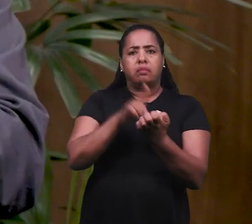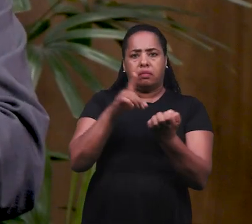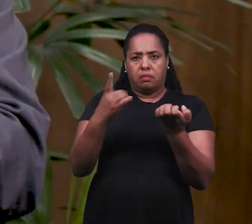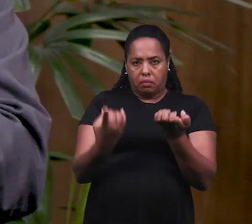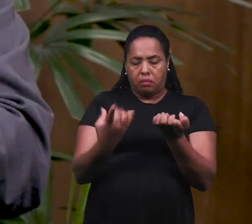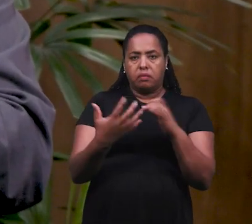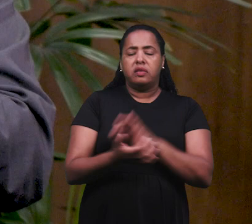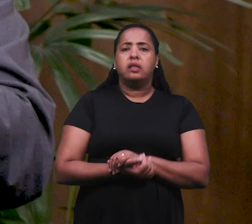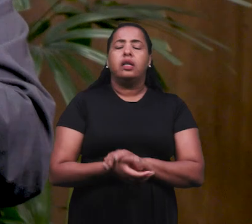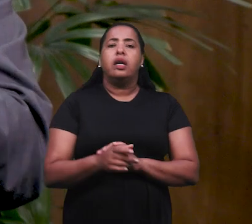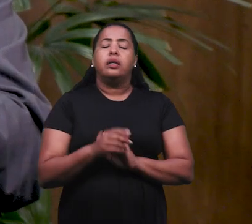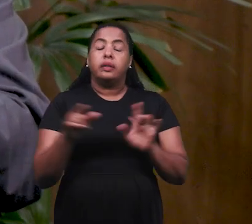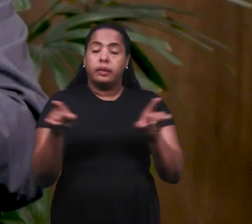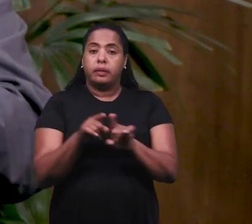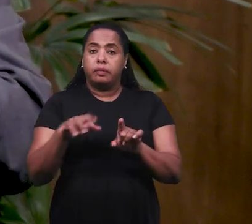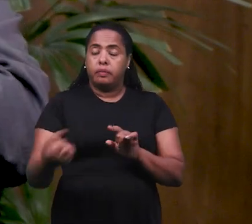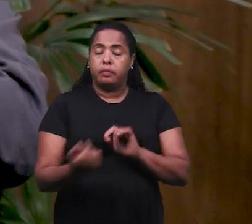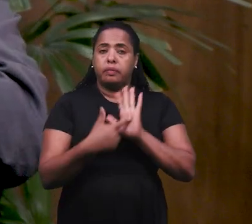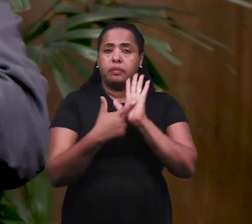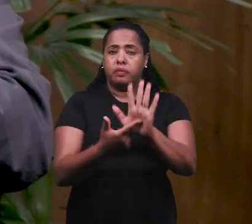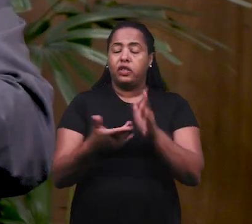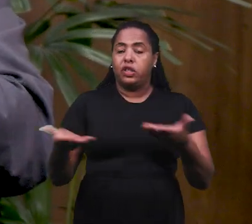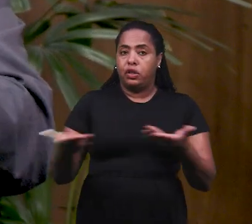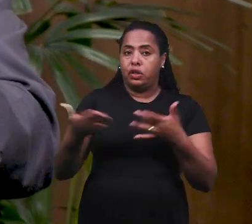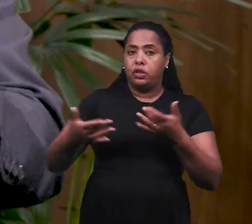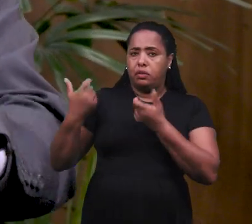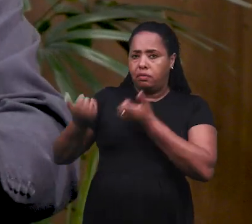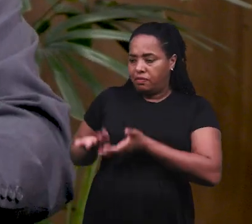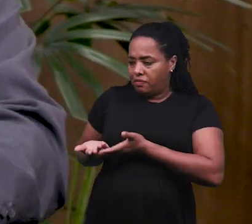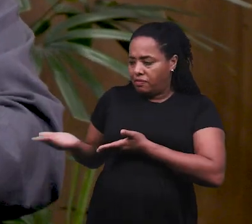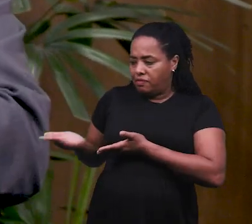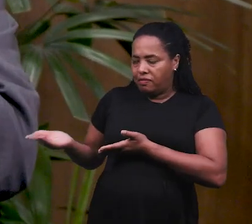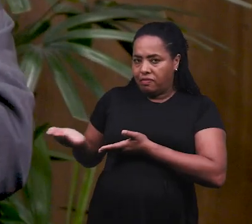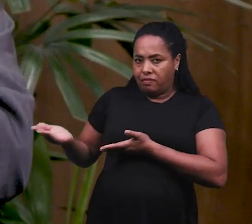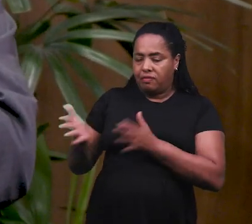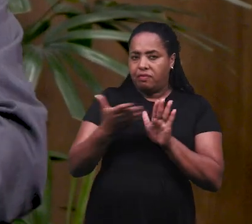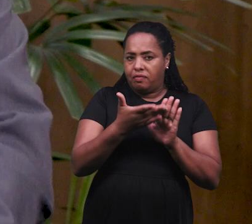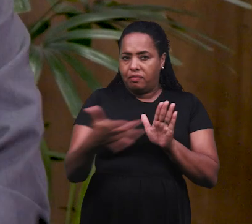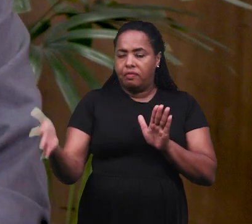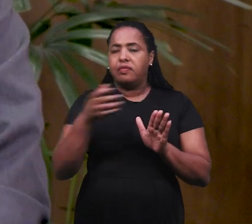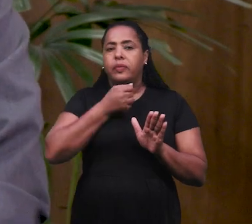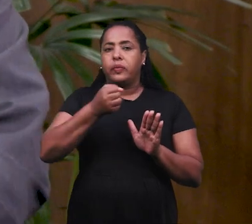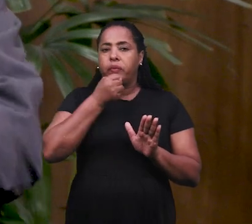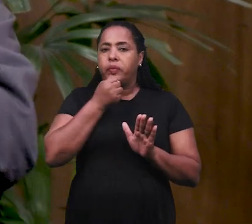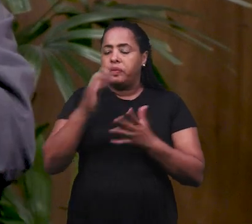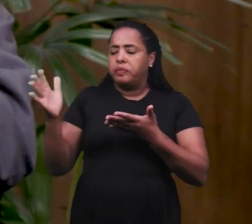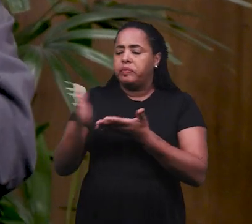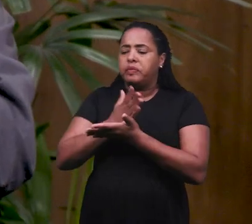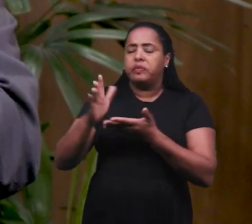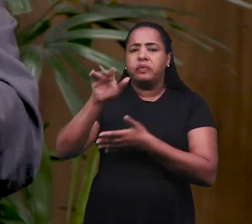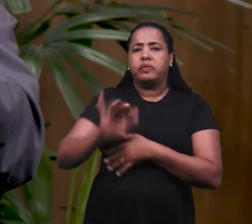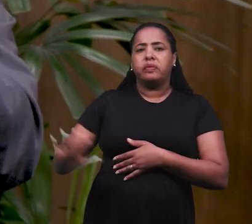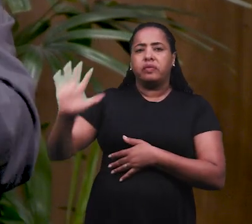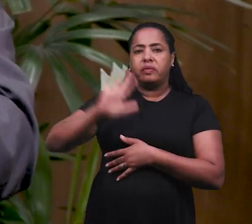para dizer que nesse episódio nós vamos estar passando no transcorrer aqui da nossa entrevista algumas